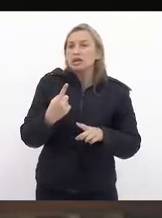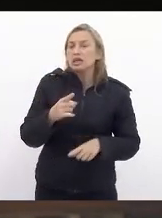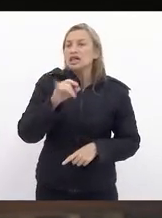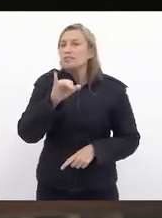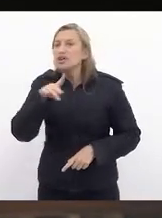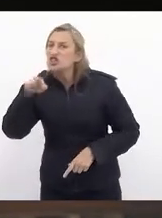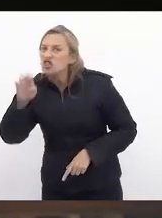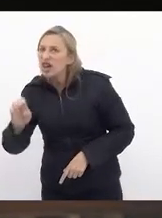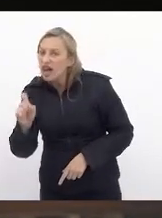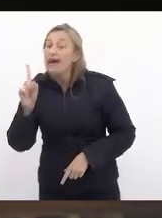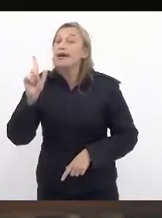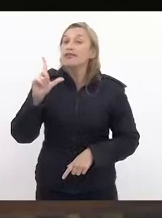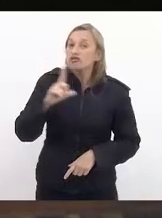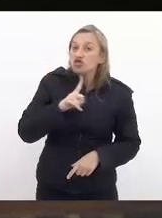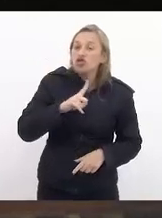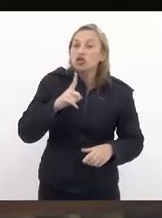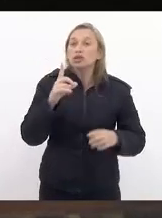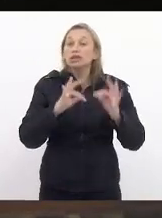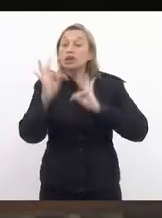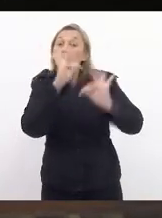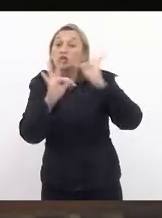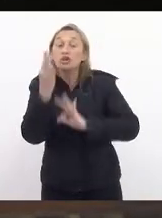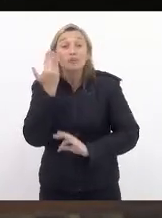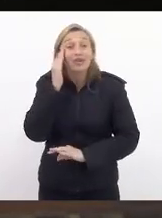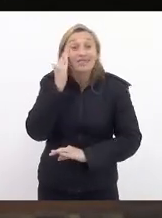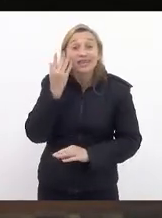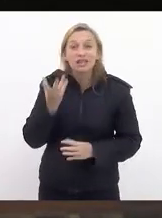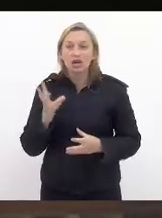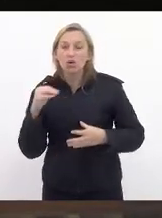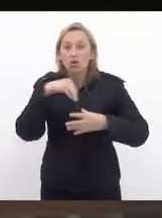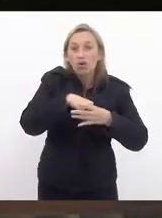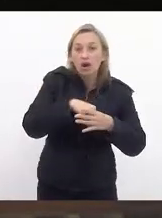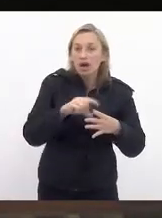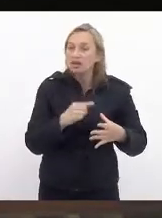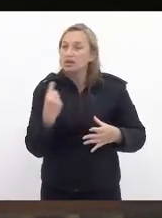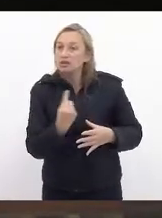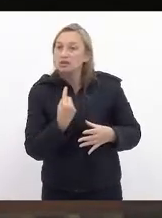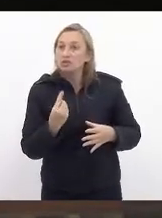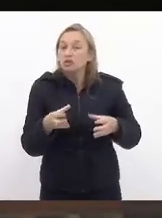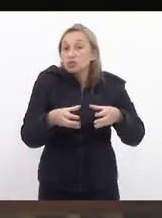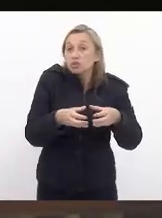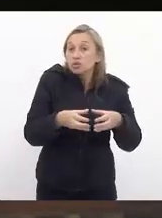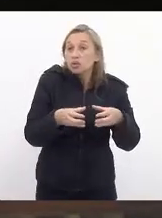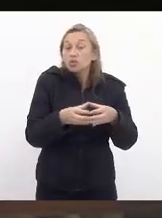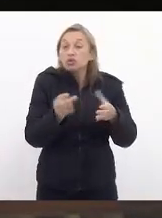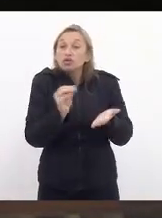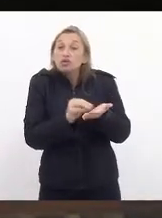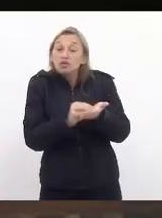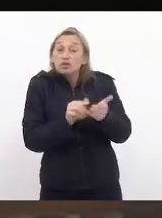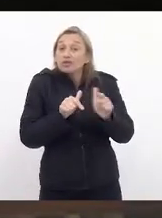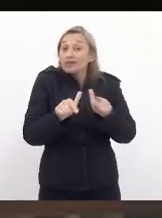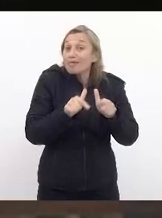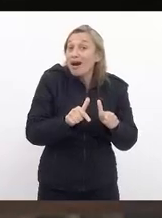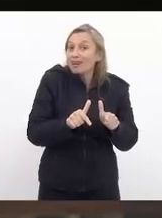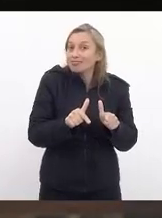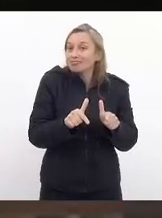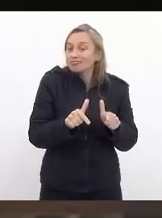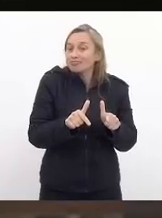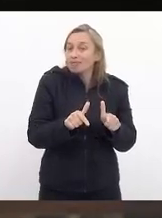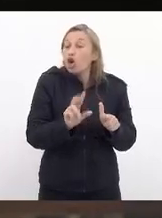IBGE tinha tecnologia para entender colocava a gente na categoria de desempregados